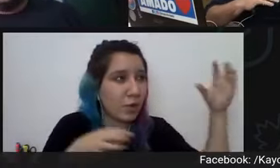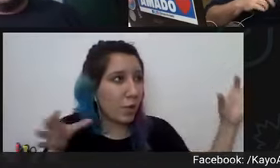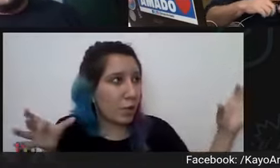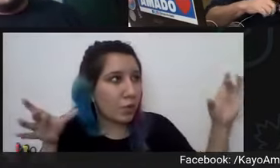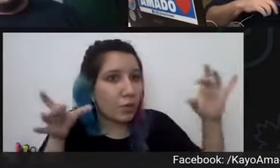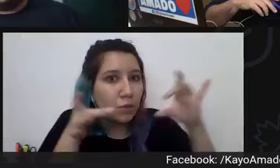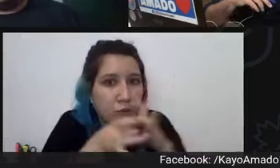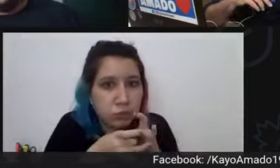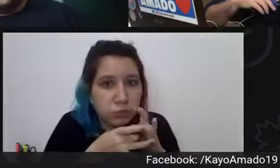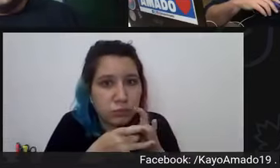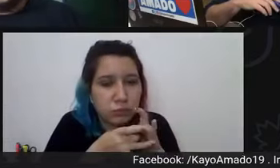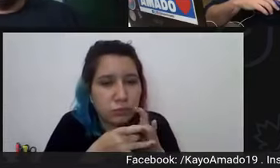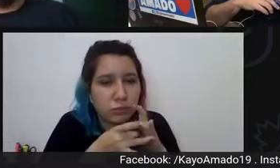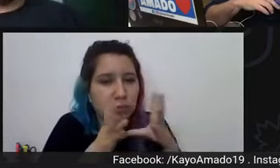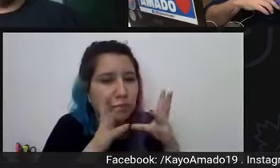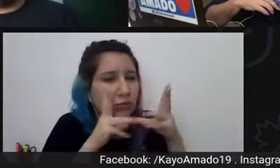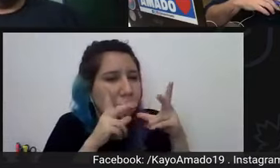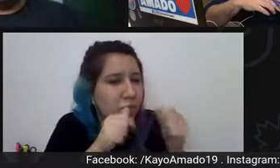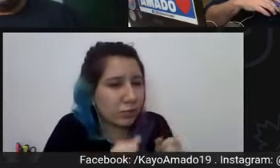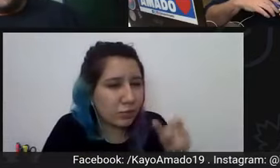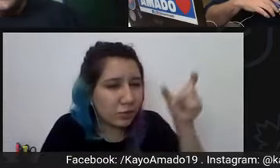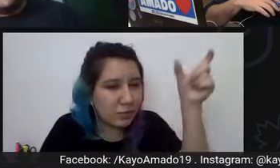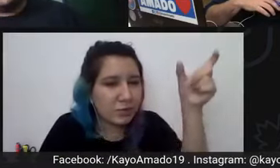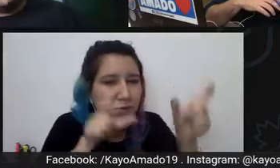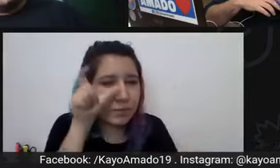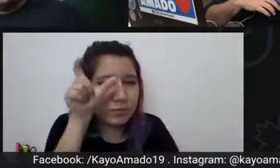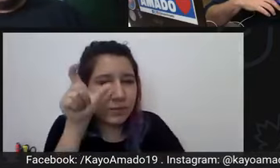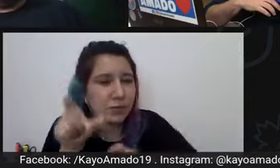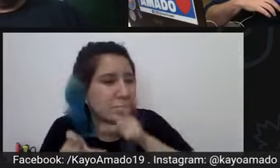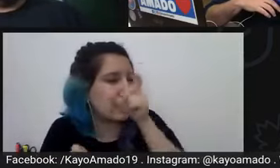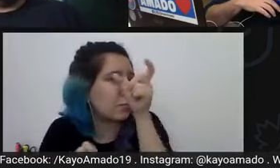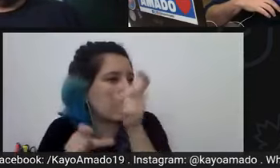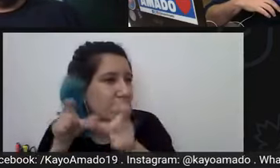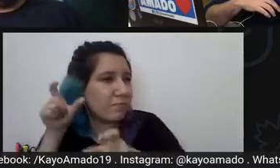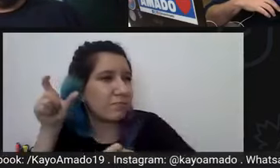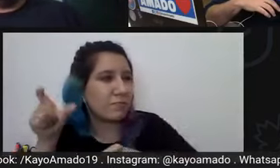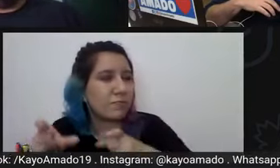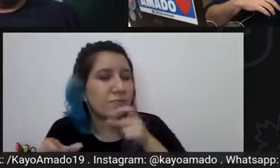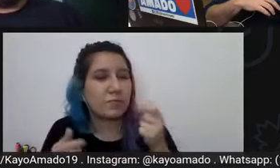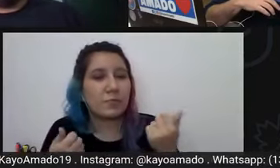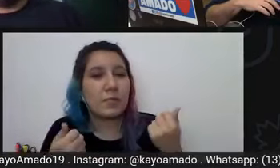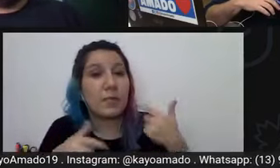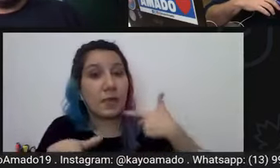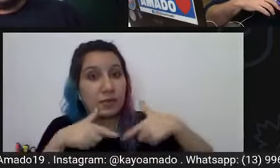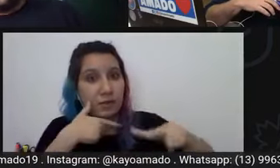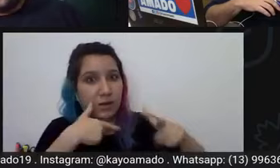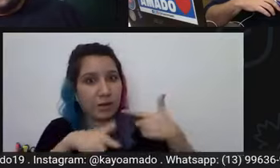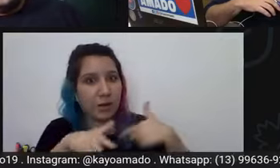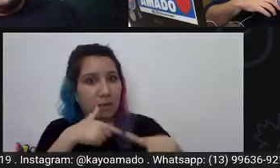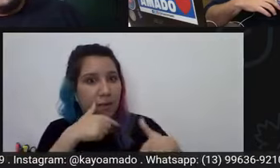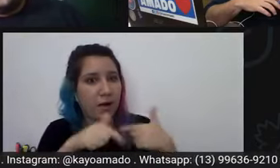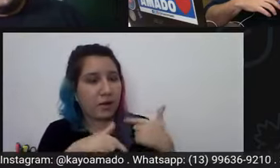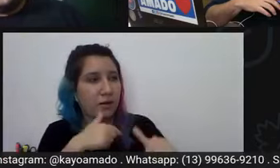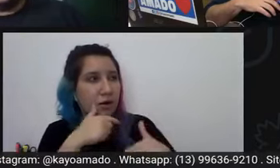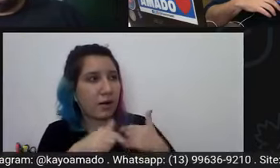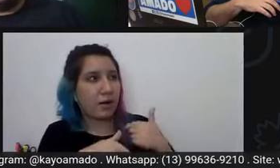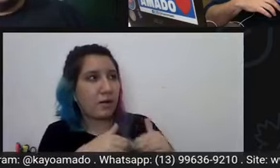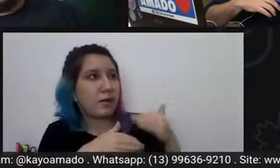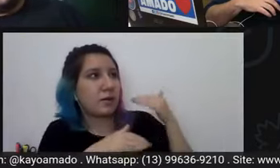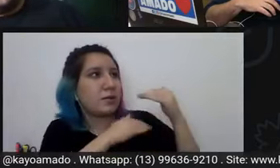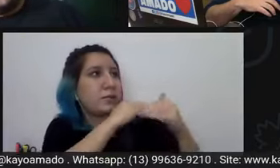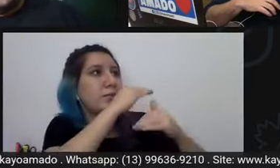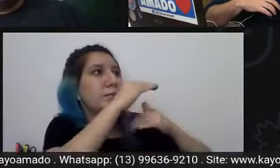conecte todos esses atores, todos esses players, para a gente conseguir fazer uma construção coletiva de